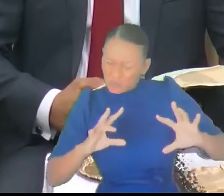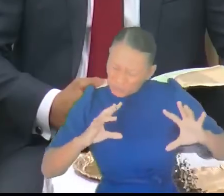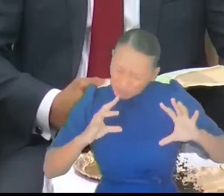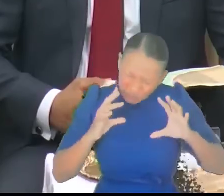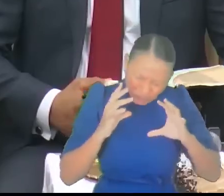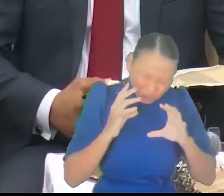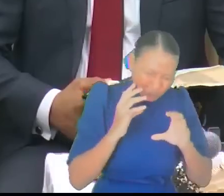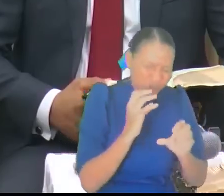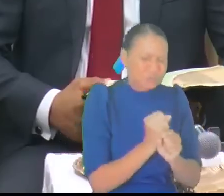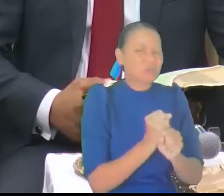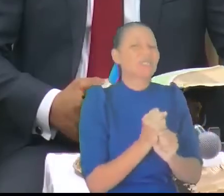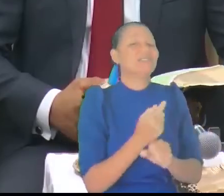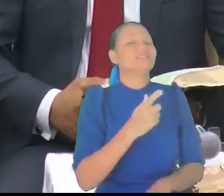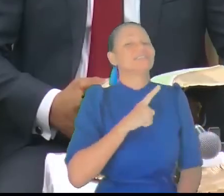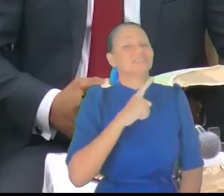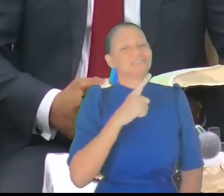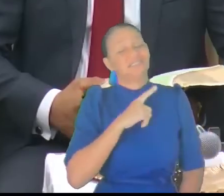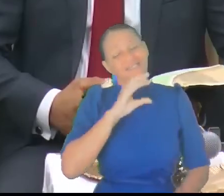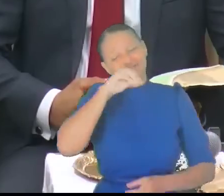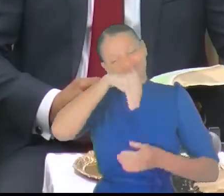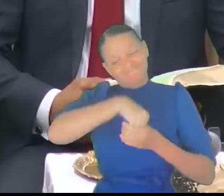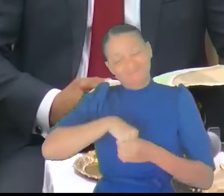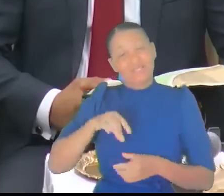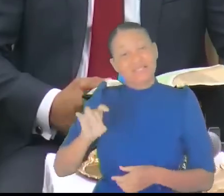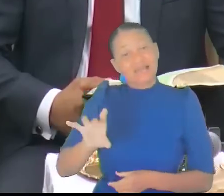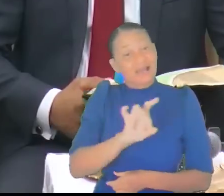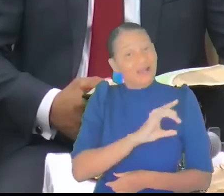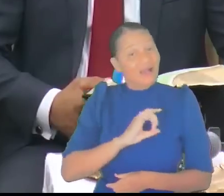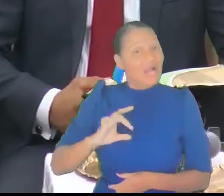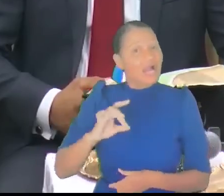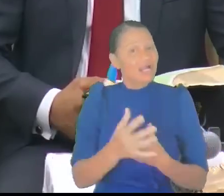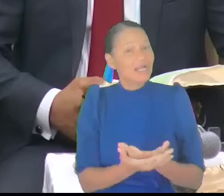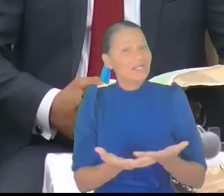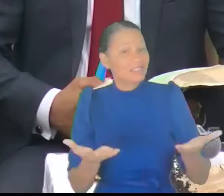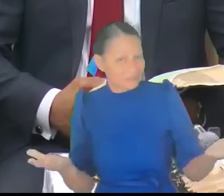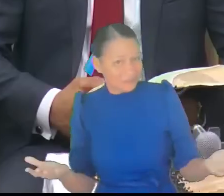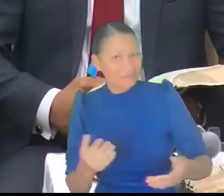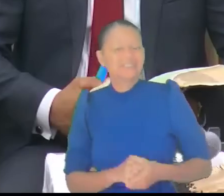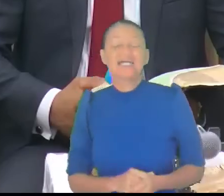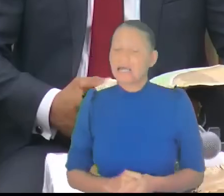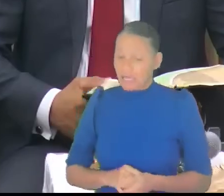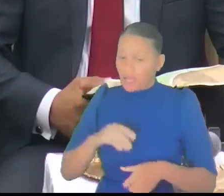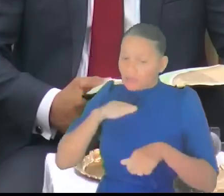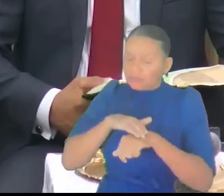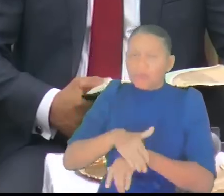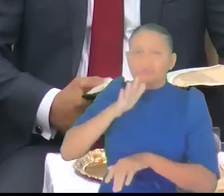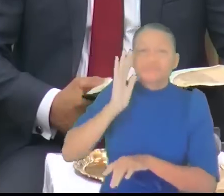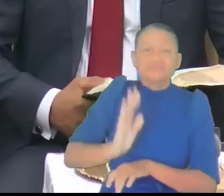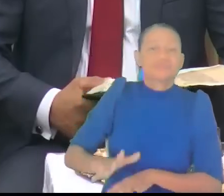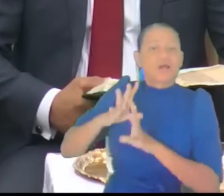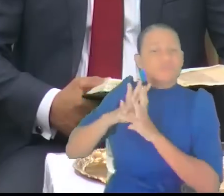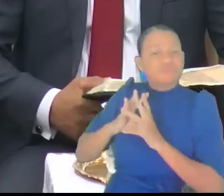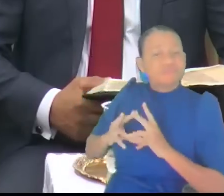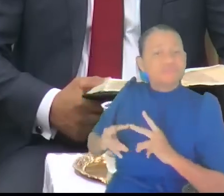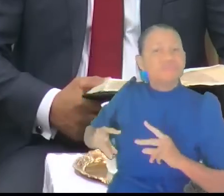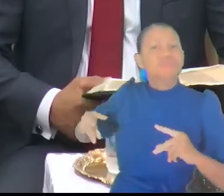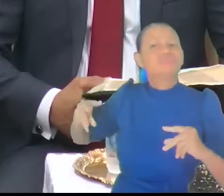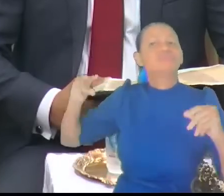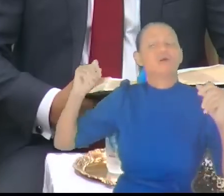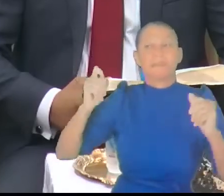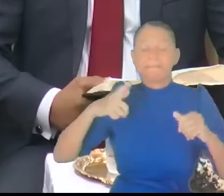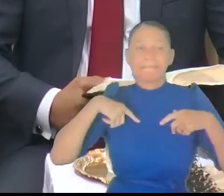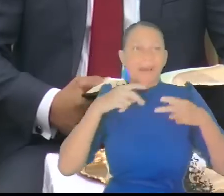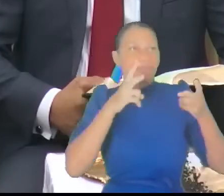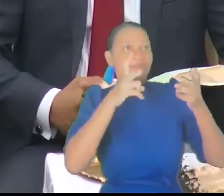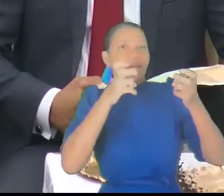que ainda existe em nós. É noite de olhar. A noite é passada, mas ainda tem vislumbres